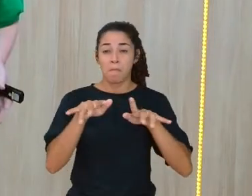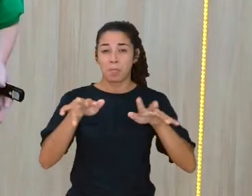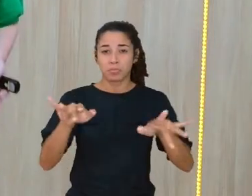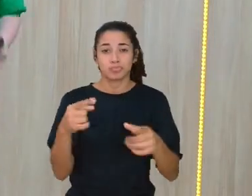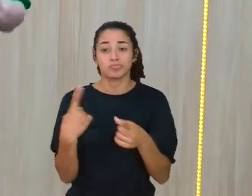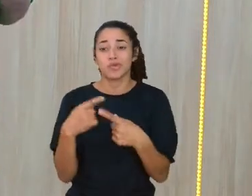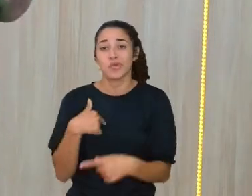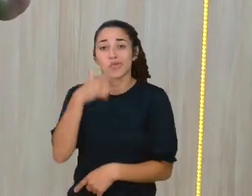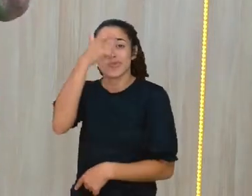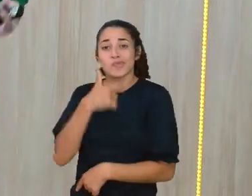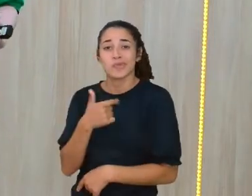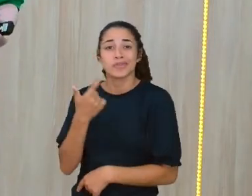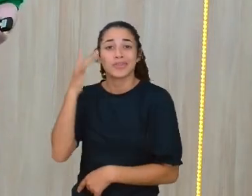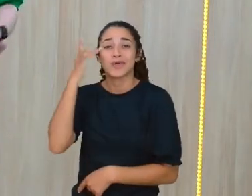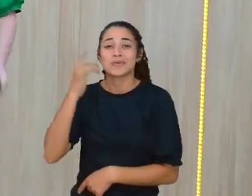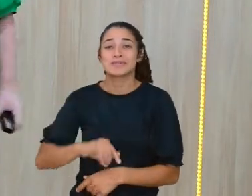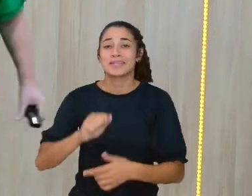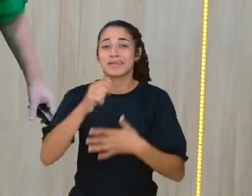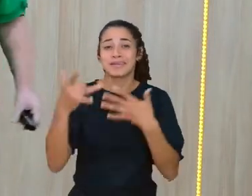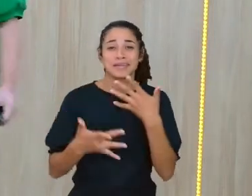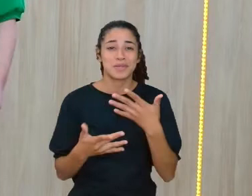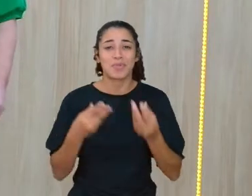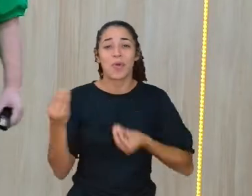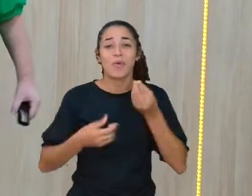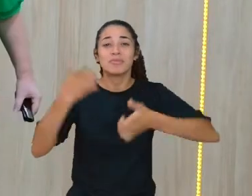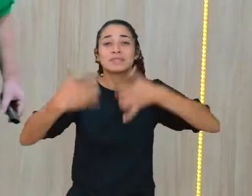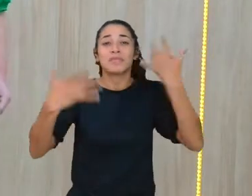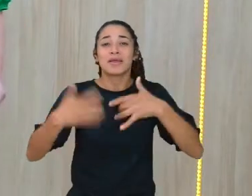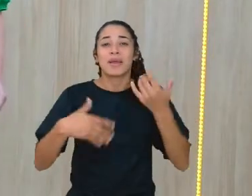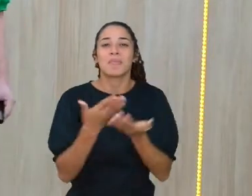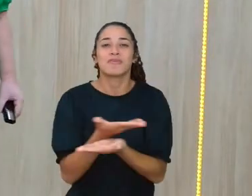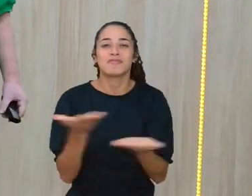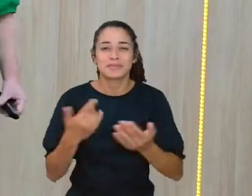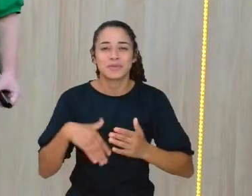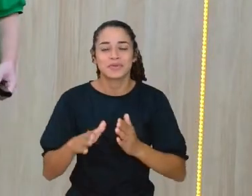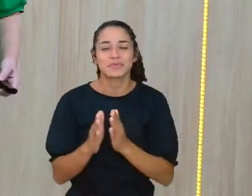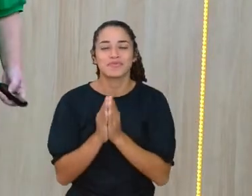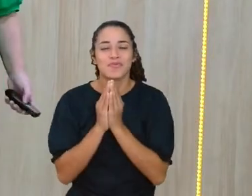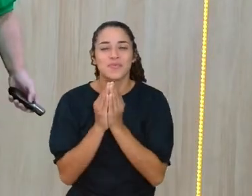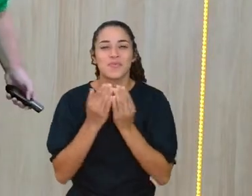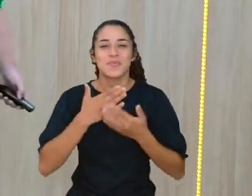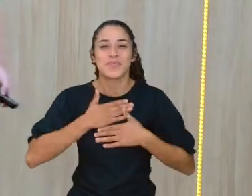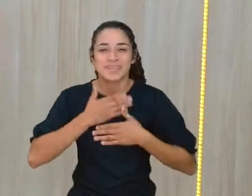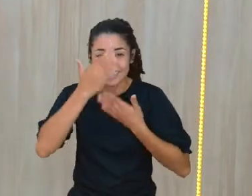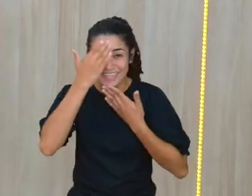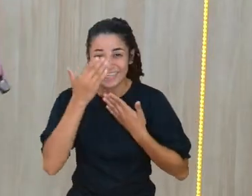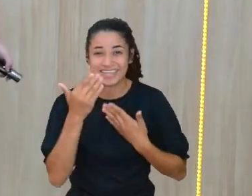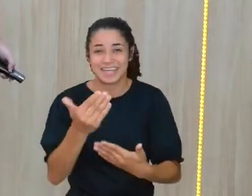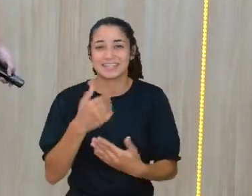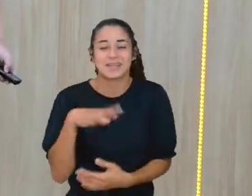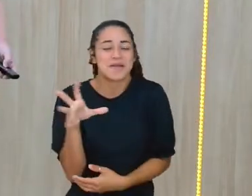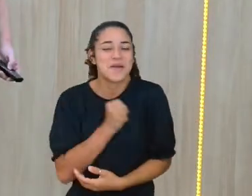não sei Libras, eu não teria como explicar para vocês. Muito obrigada.